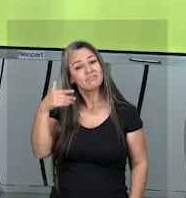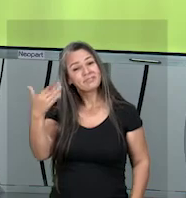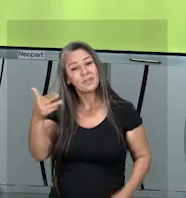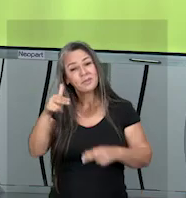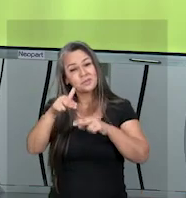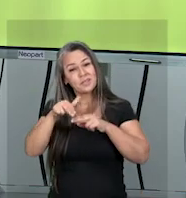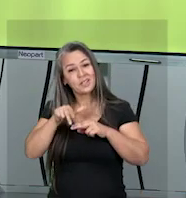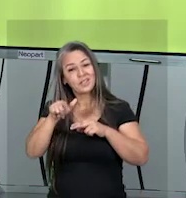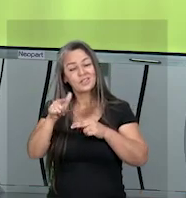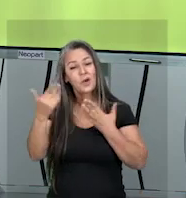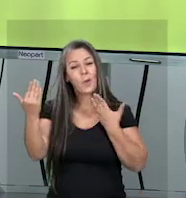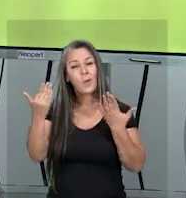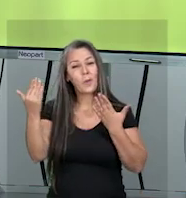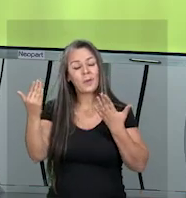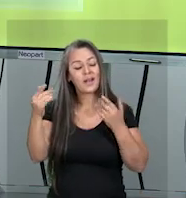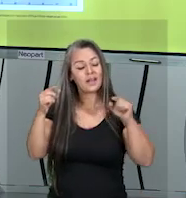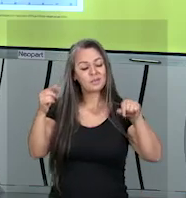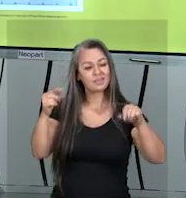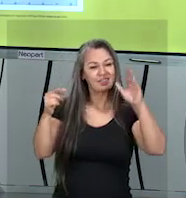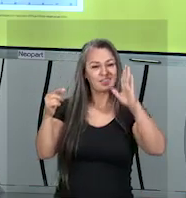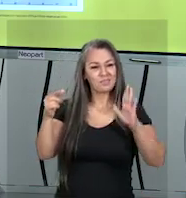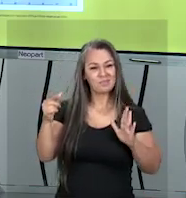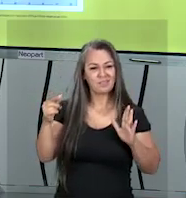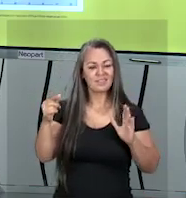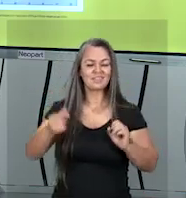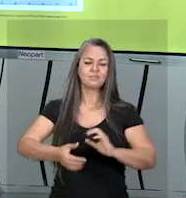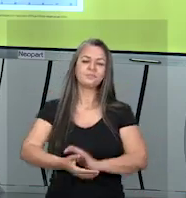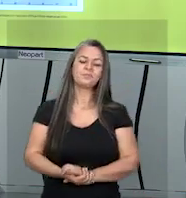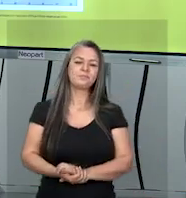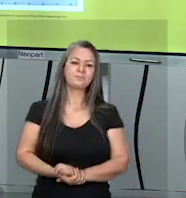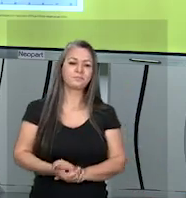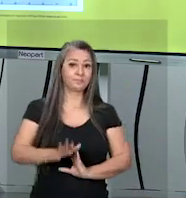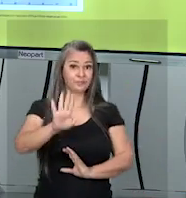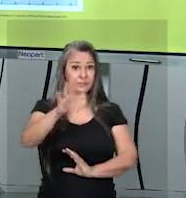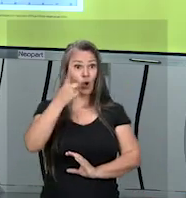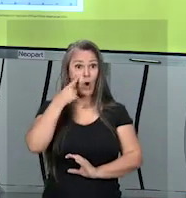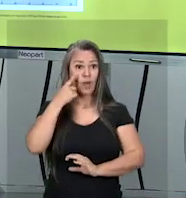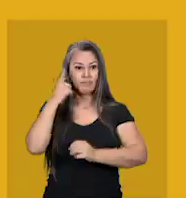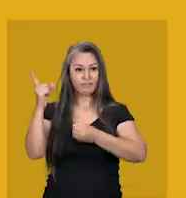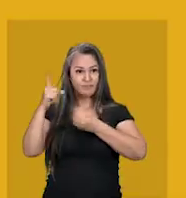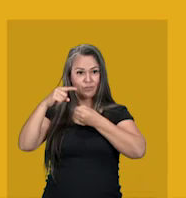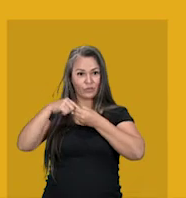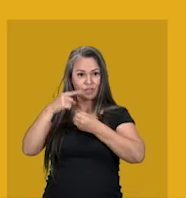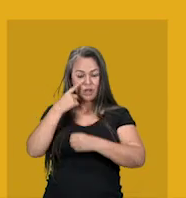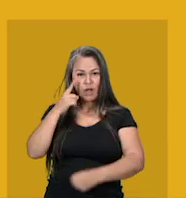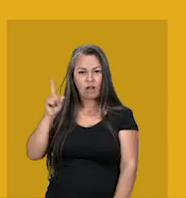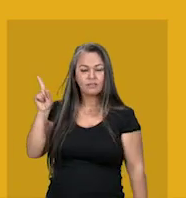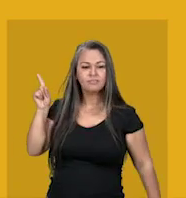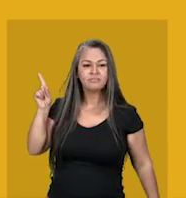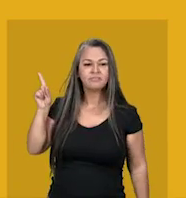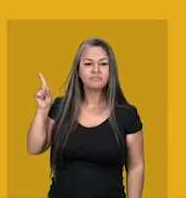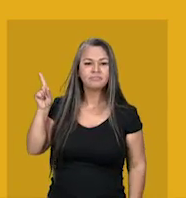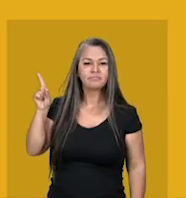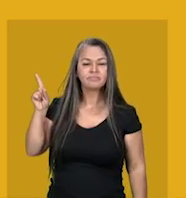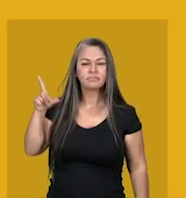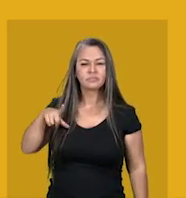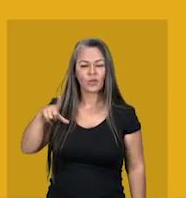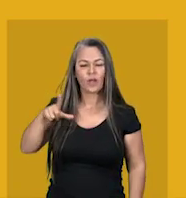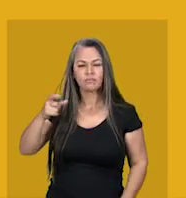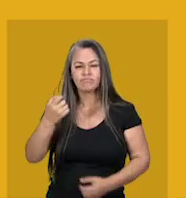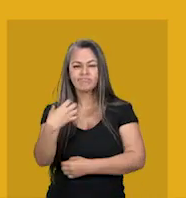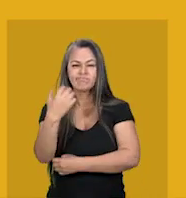nosso cerrado brasileiro. Então, voltando lá no mapa anterior, né? Então, você tem essa distribuição geográfica da vegetação,